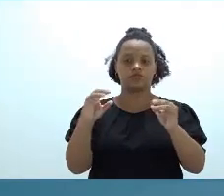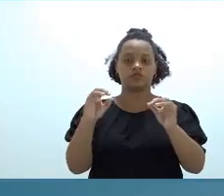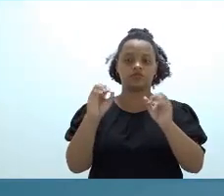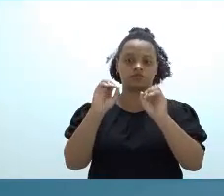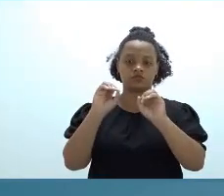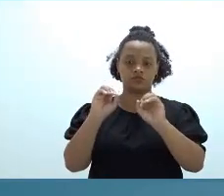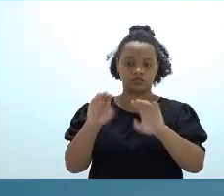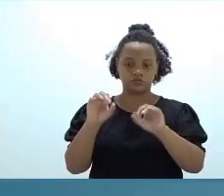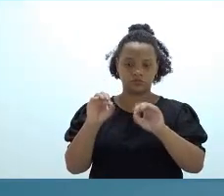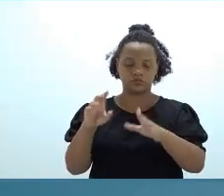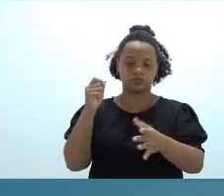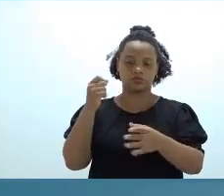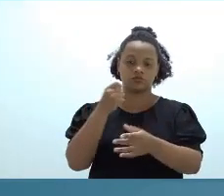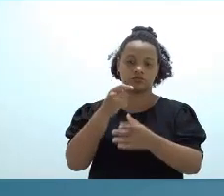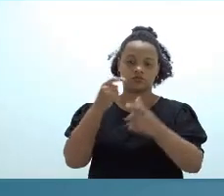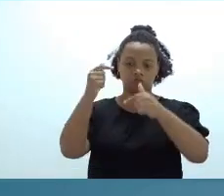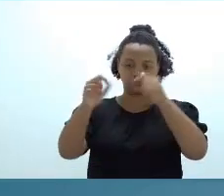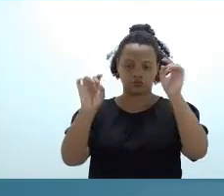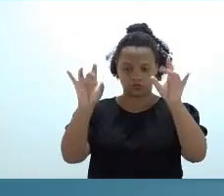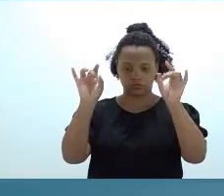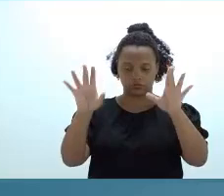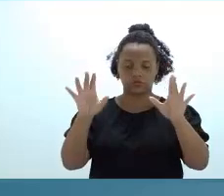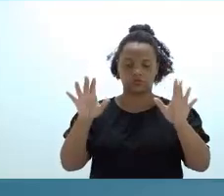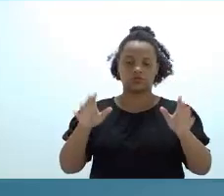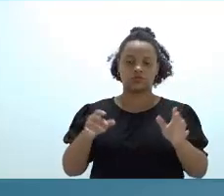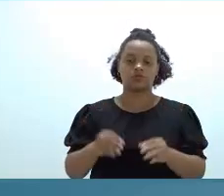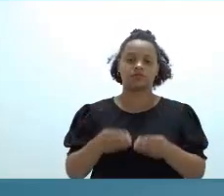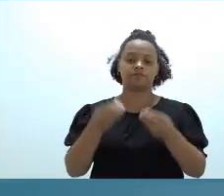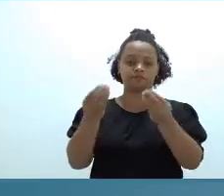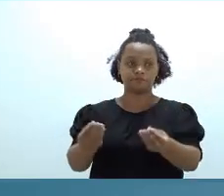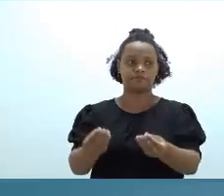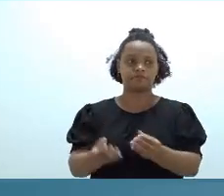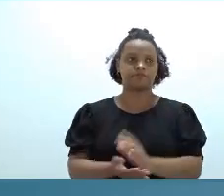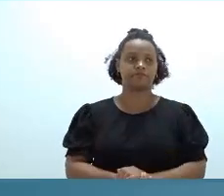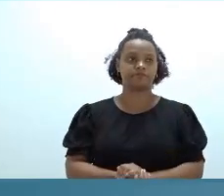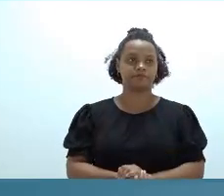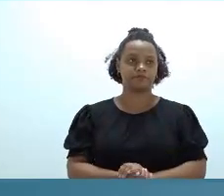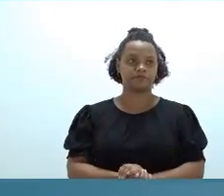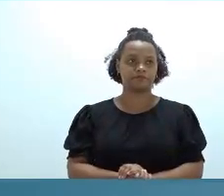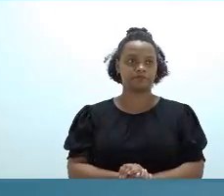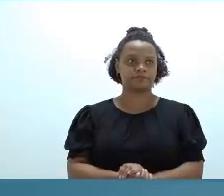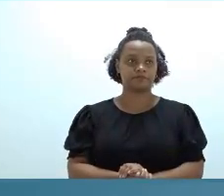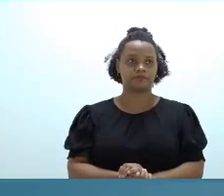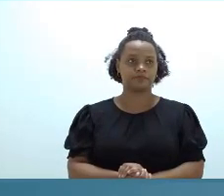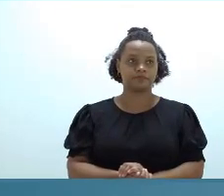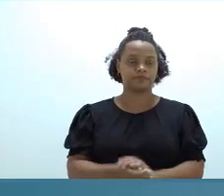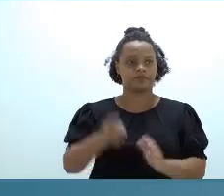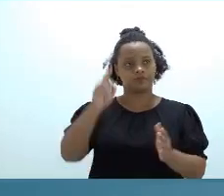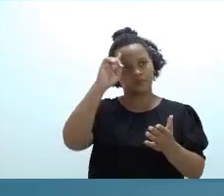Afirmo, ainda limitante, que a decisão que negou o segmento da reclamação número